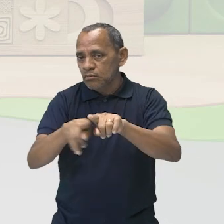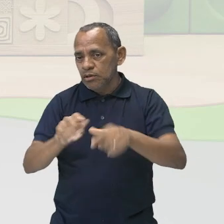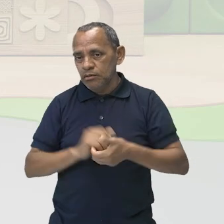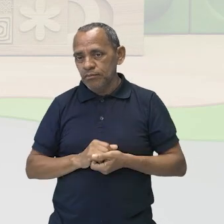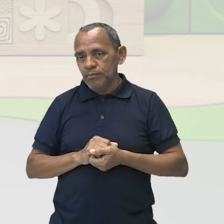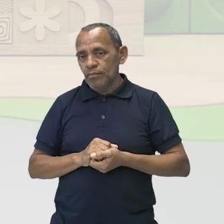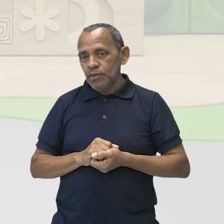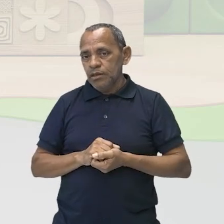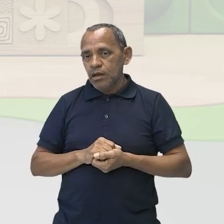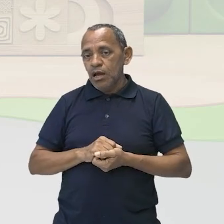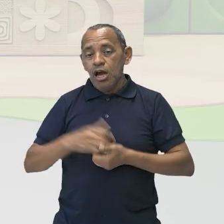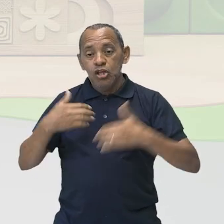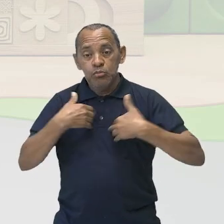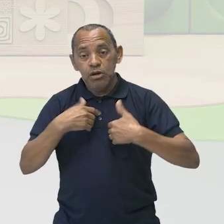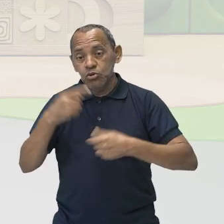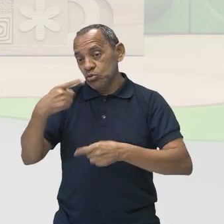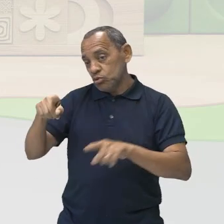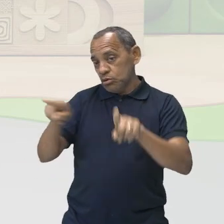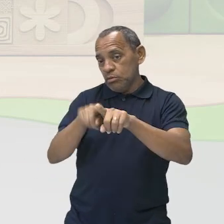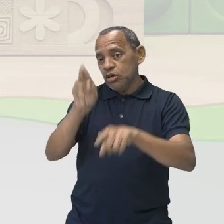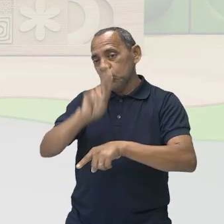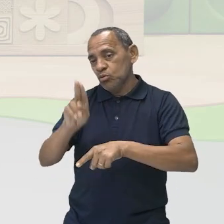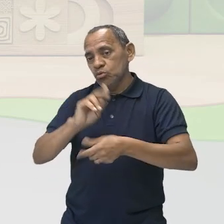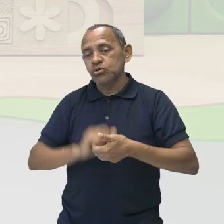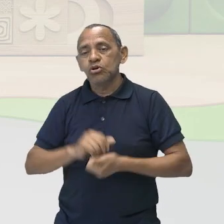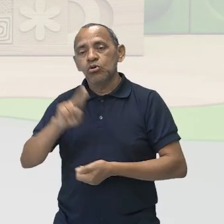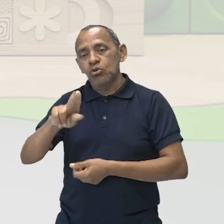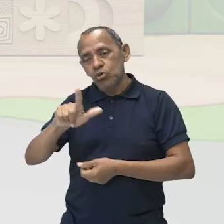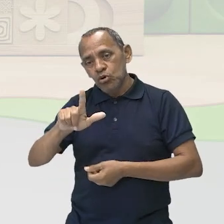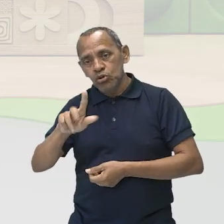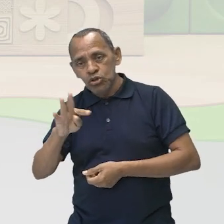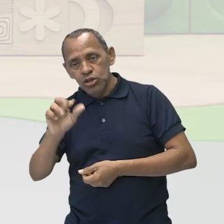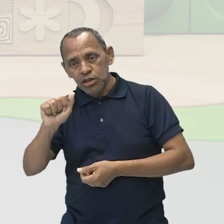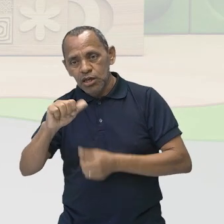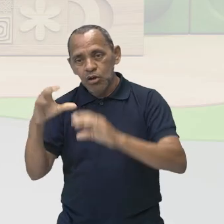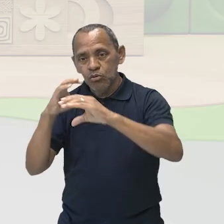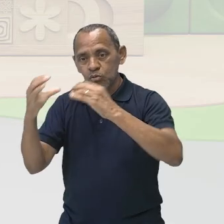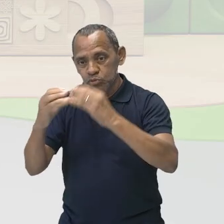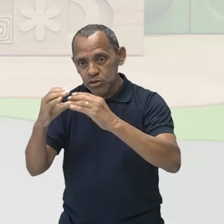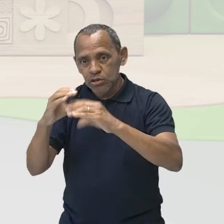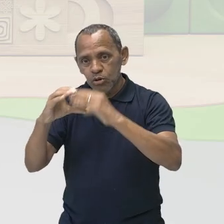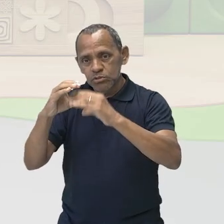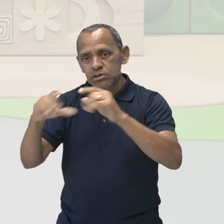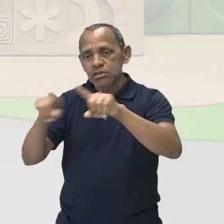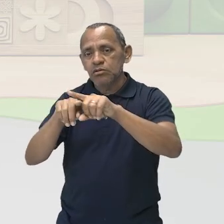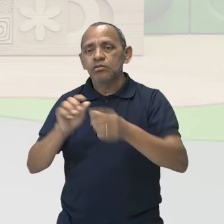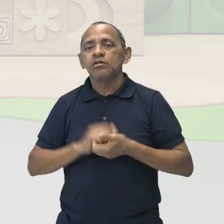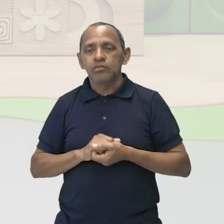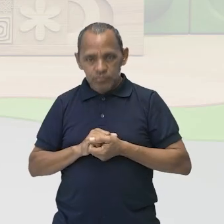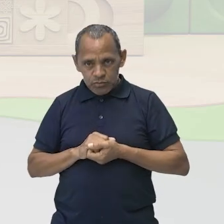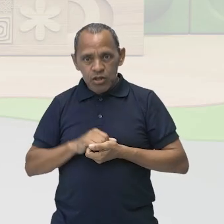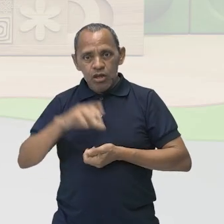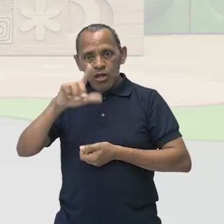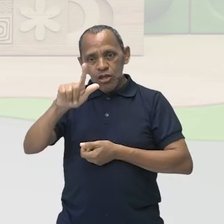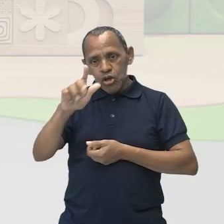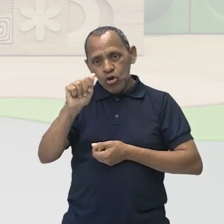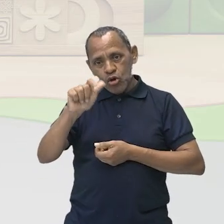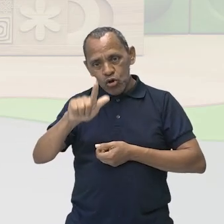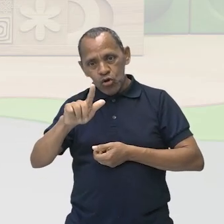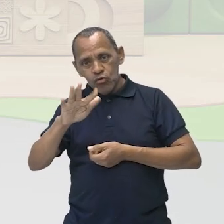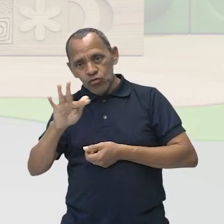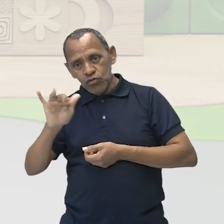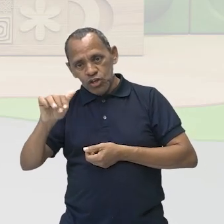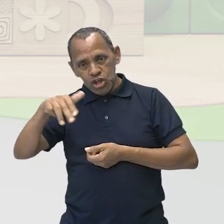a outros animais que fazem a utilização do ultrassom para sua comunicação. Os golfinhos também utilizam esse meio